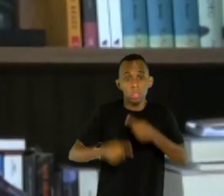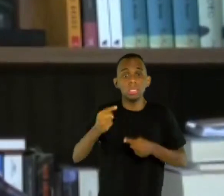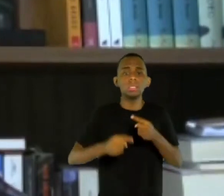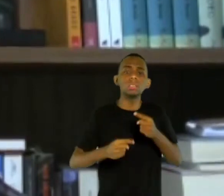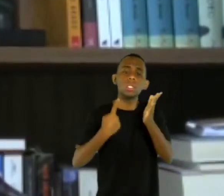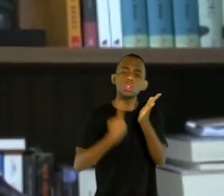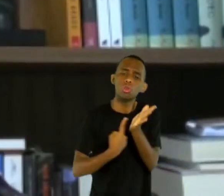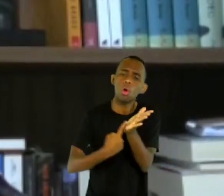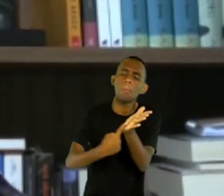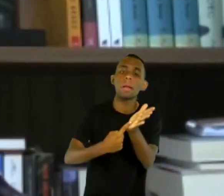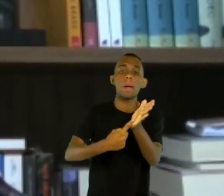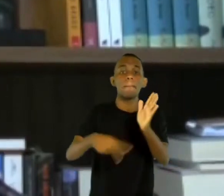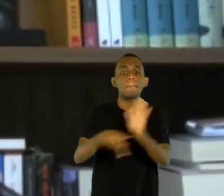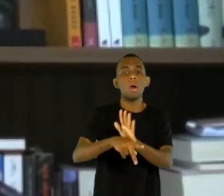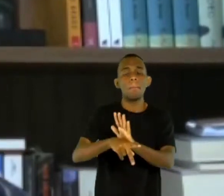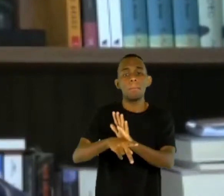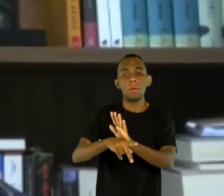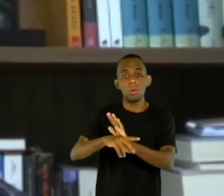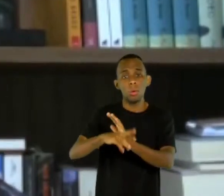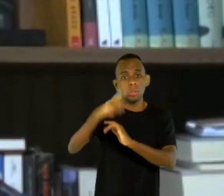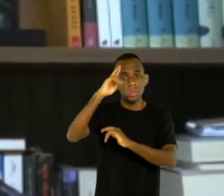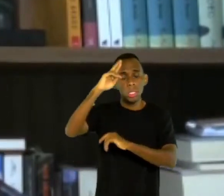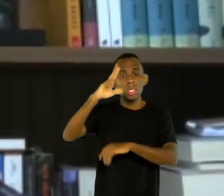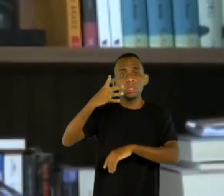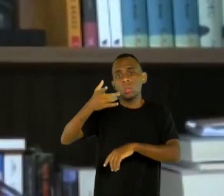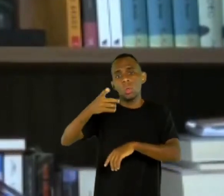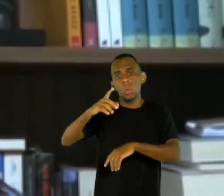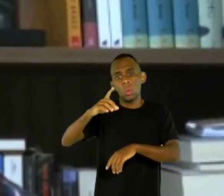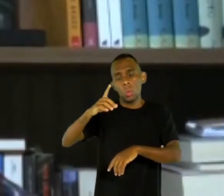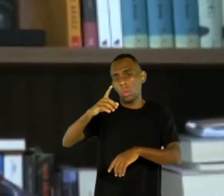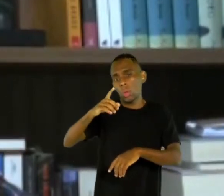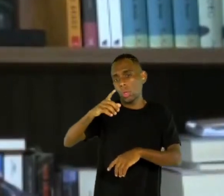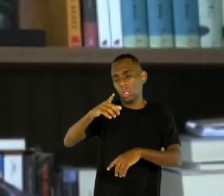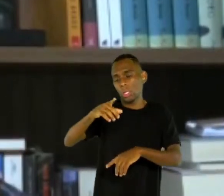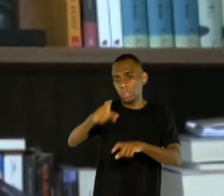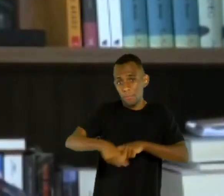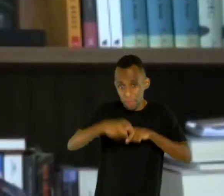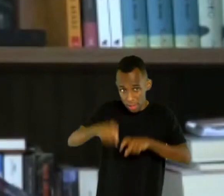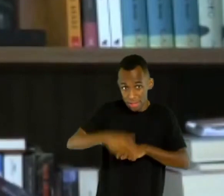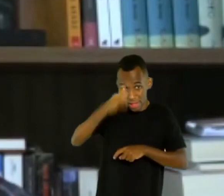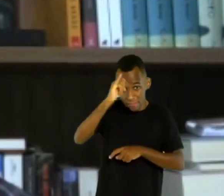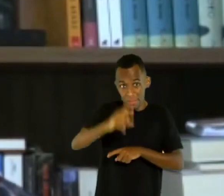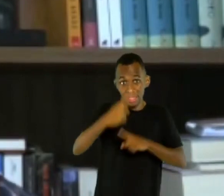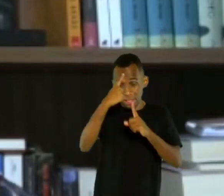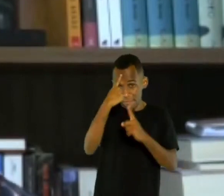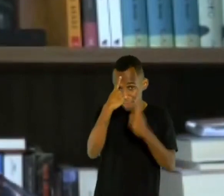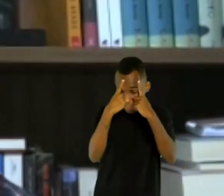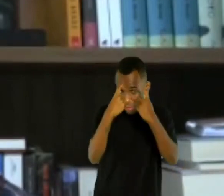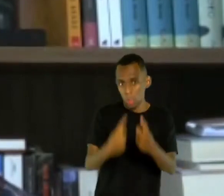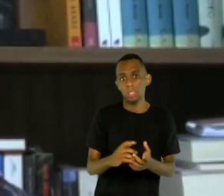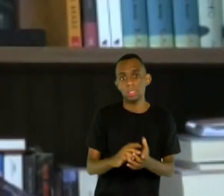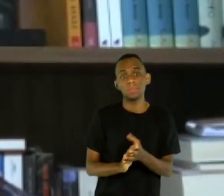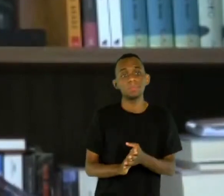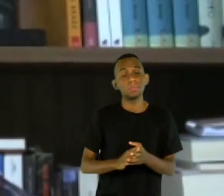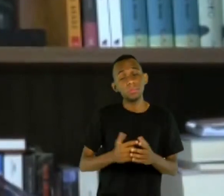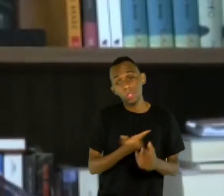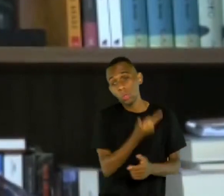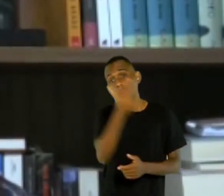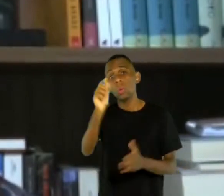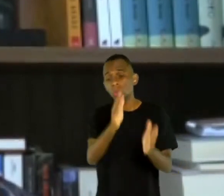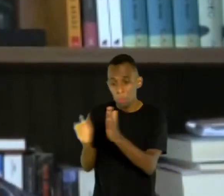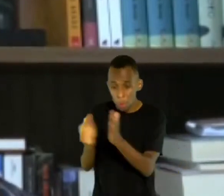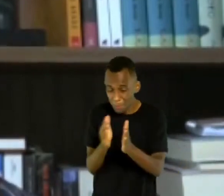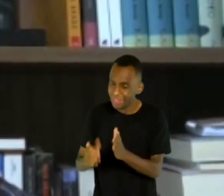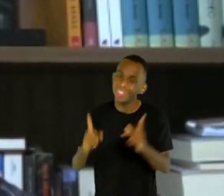fazenda e impede violência maior contra os trabalhadores. Em outro momento, a conciliação já não é possível mais, há